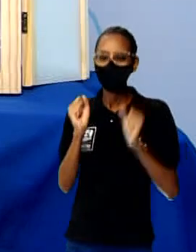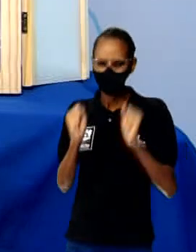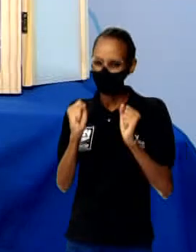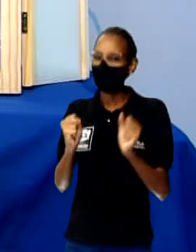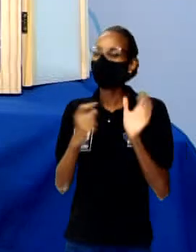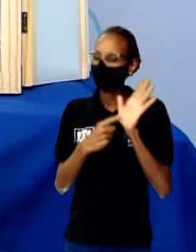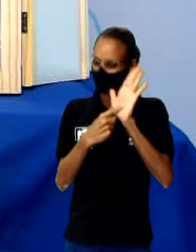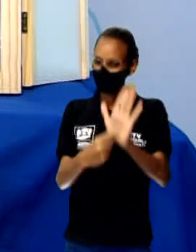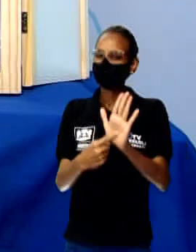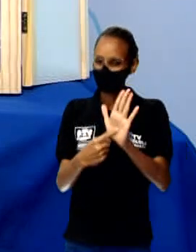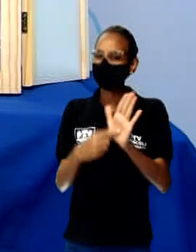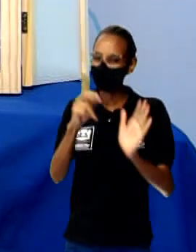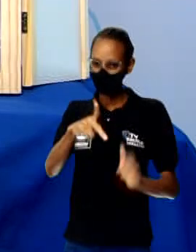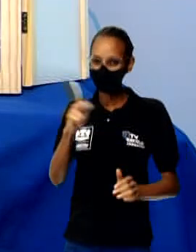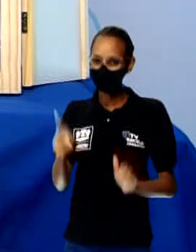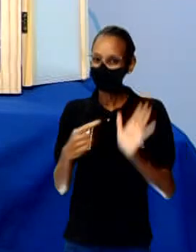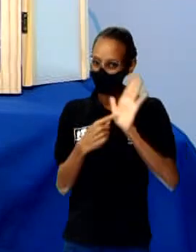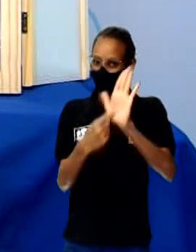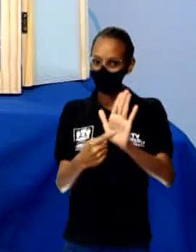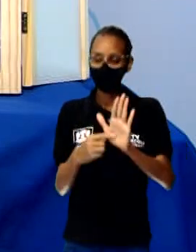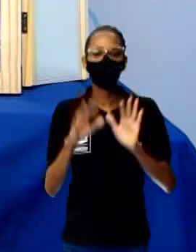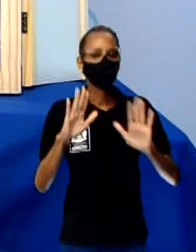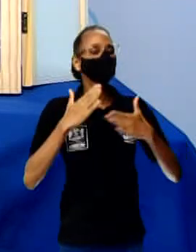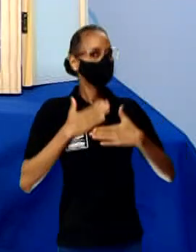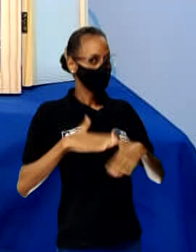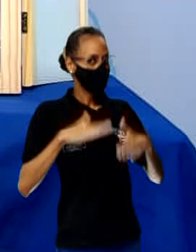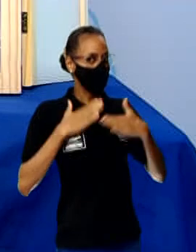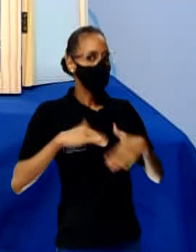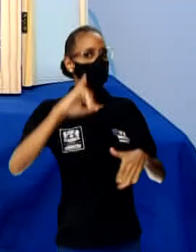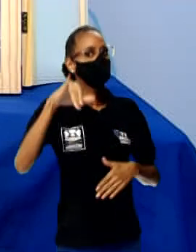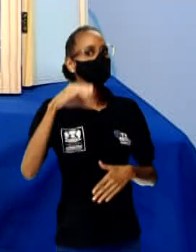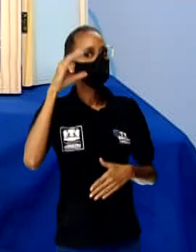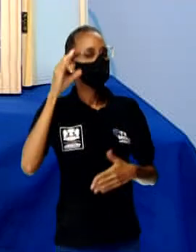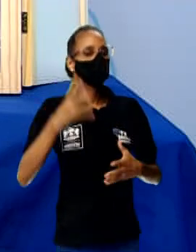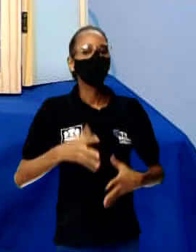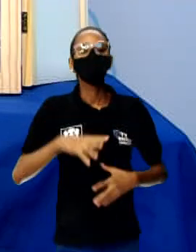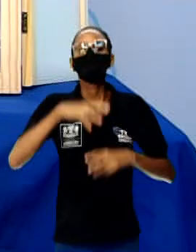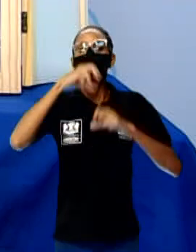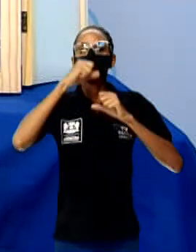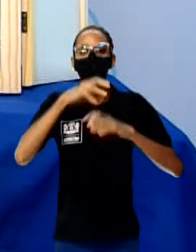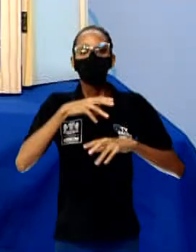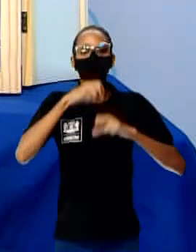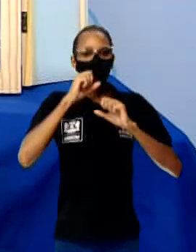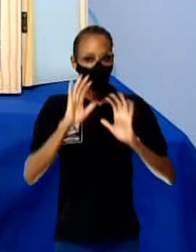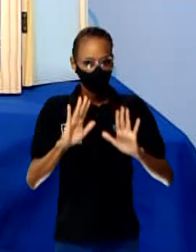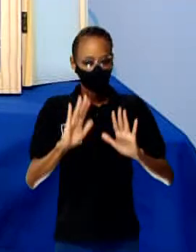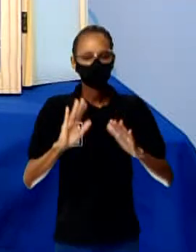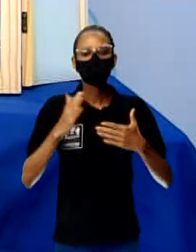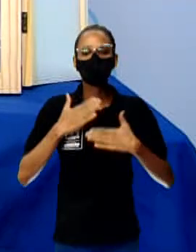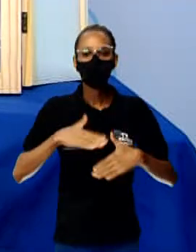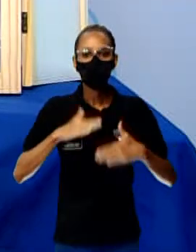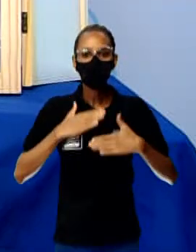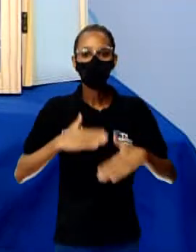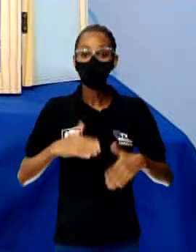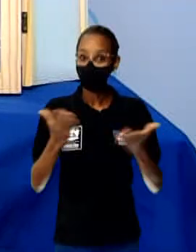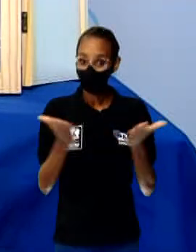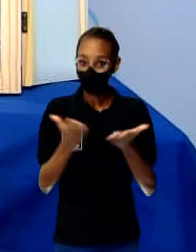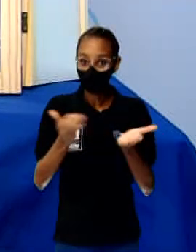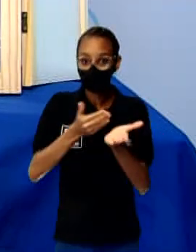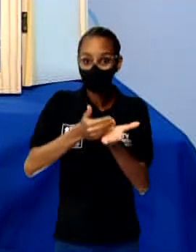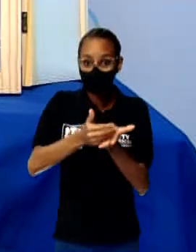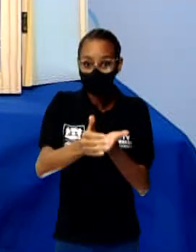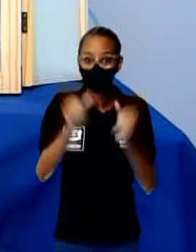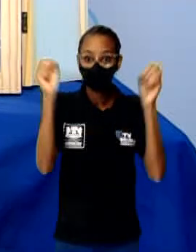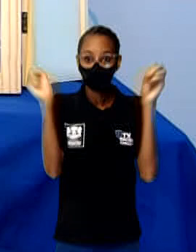pode mostrar e não mas eu calma respira que prazer que como está uma mágica